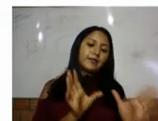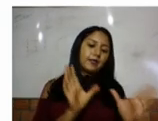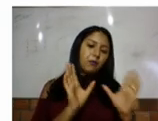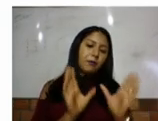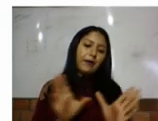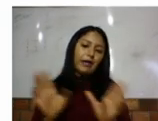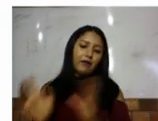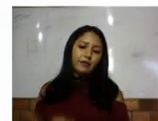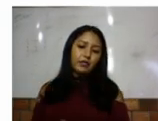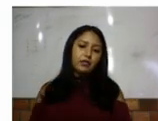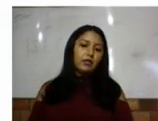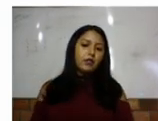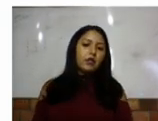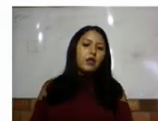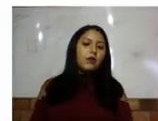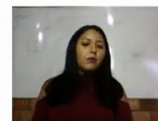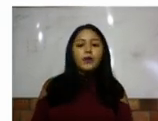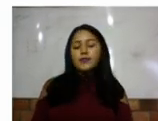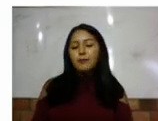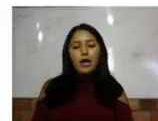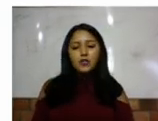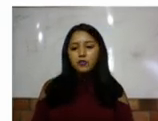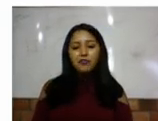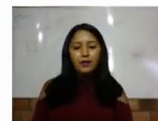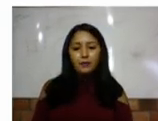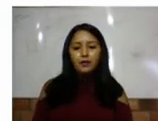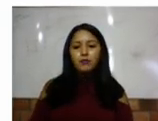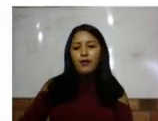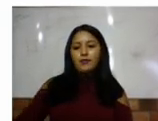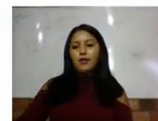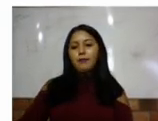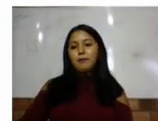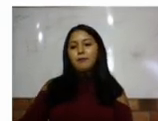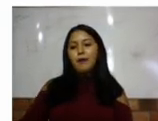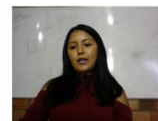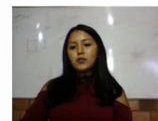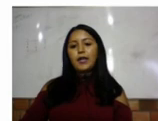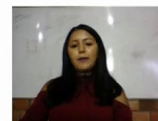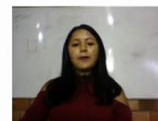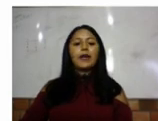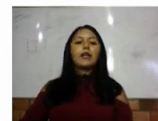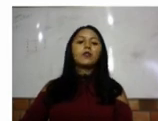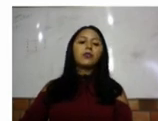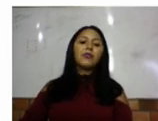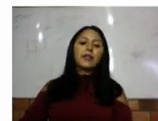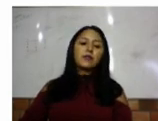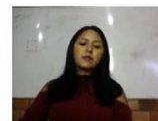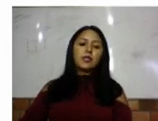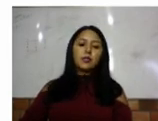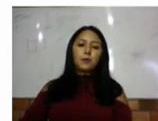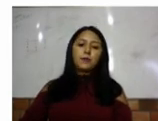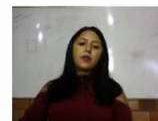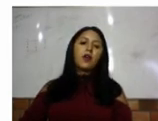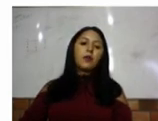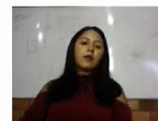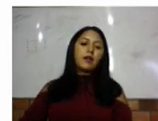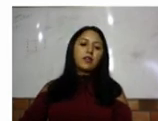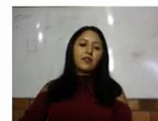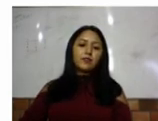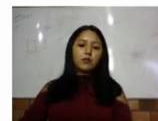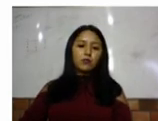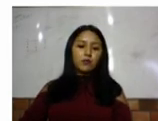a ver acrescentar uma palavra pode ser macho ou fêmea no caso aqui matthew lembra no finalzinho